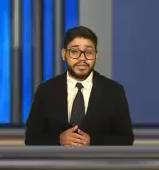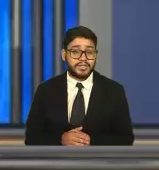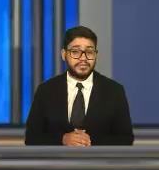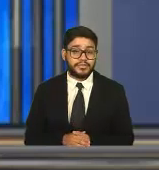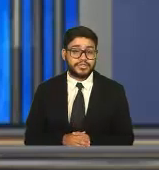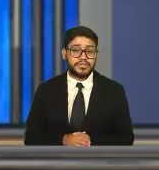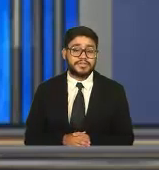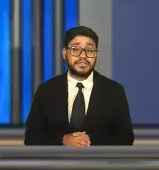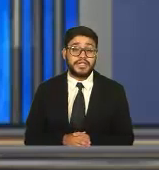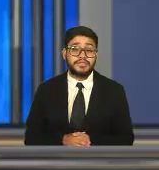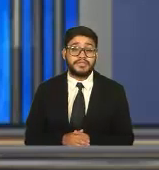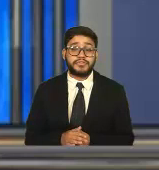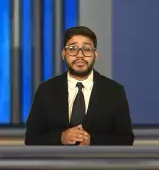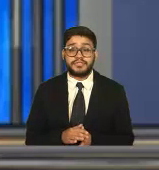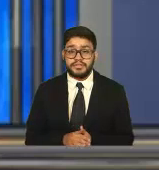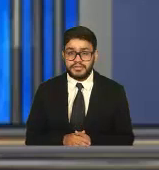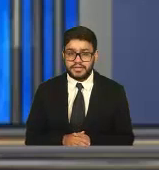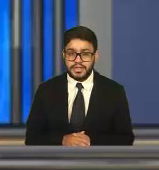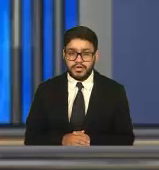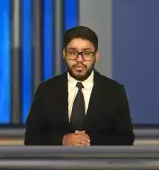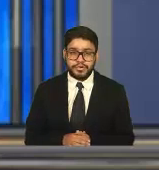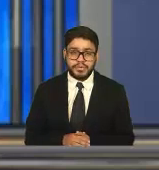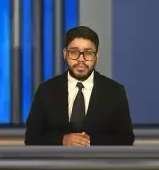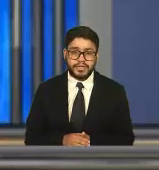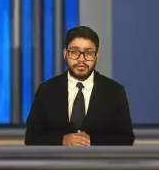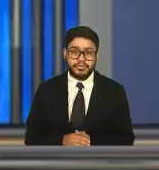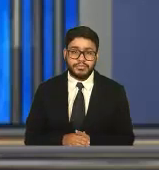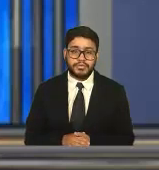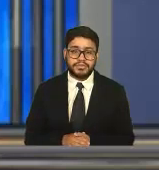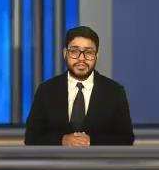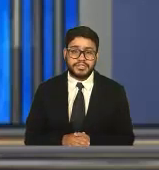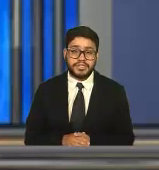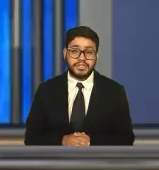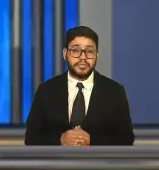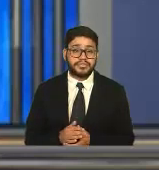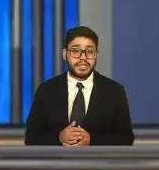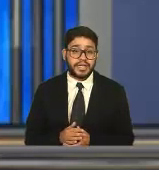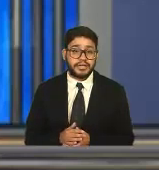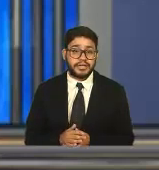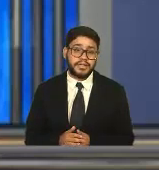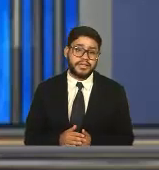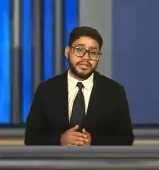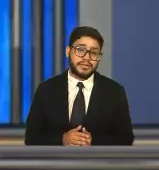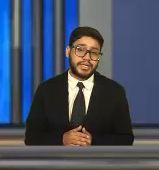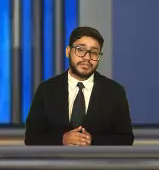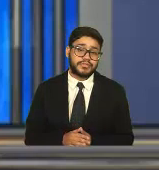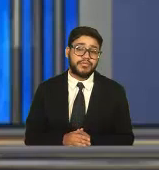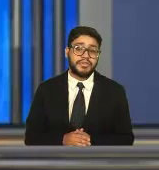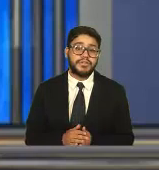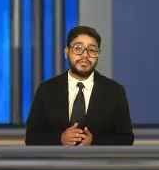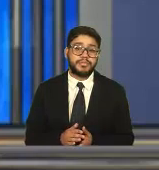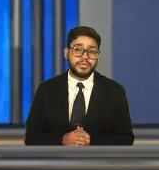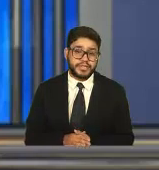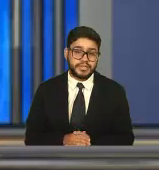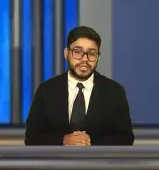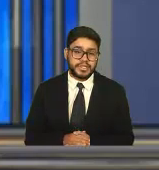plantio de árvore fonte de oxigênio via fotossíntese o programa Ambiental do clube consiste em demonstrar que não é